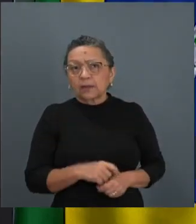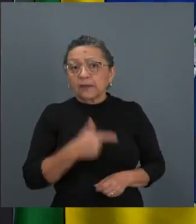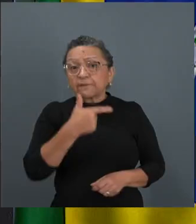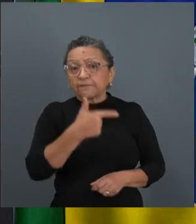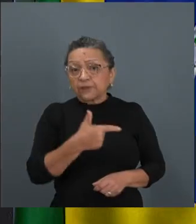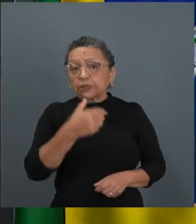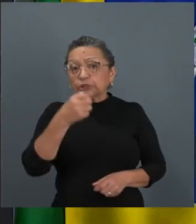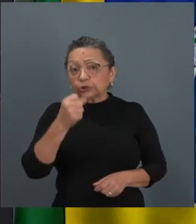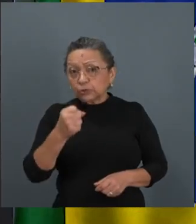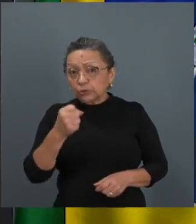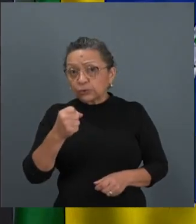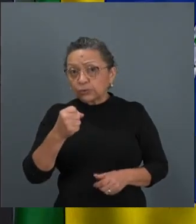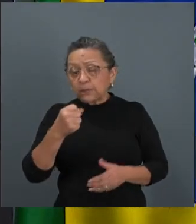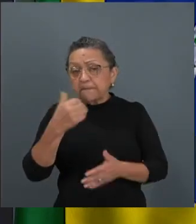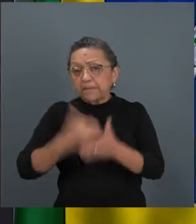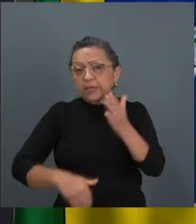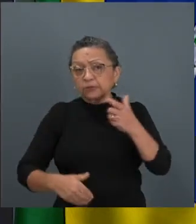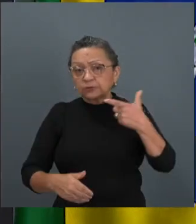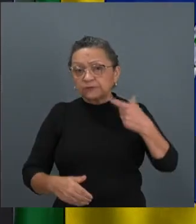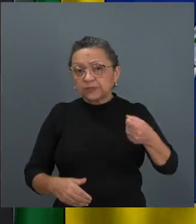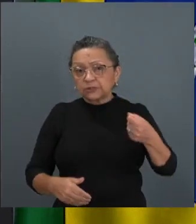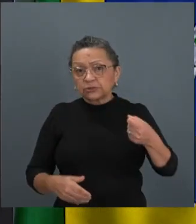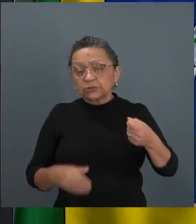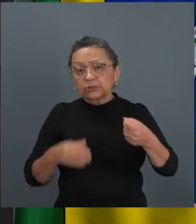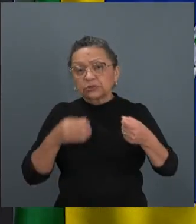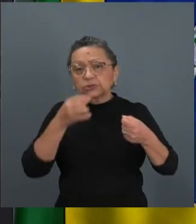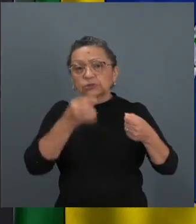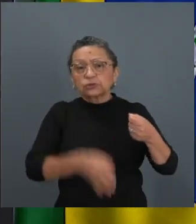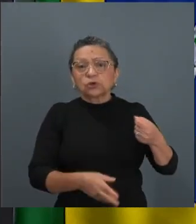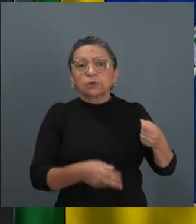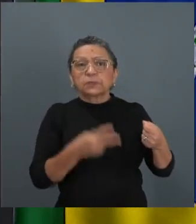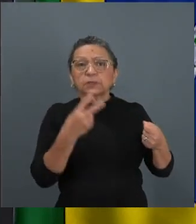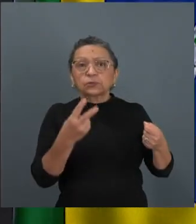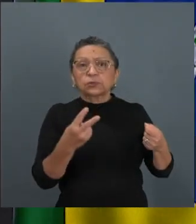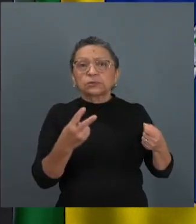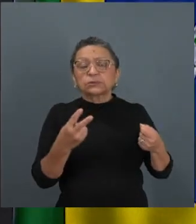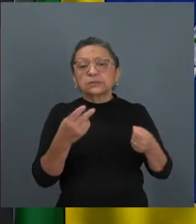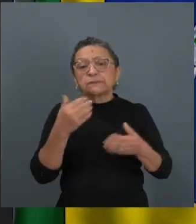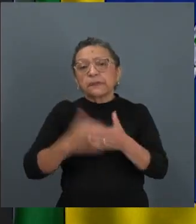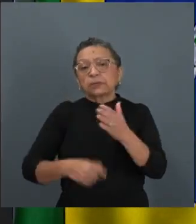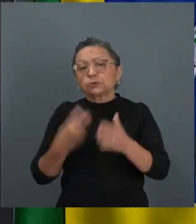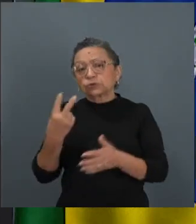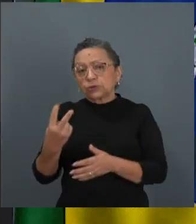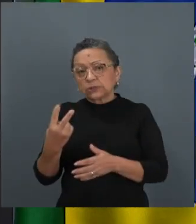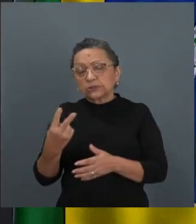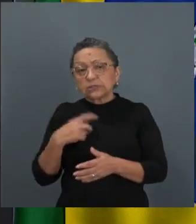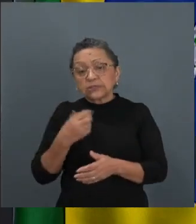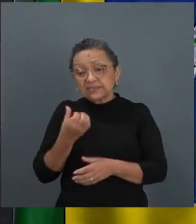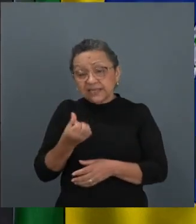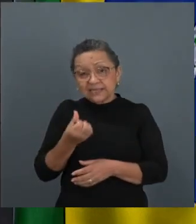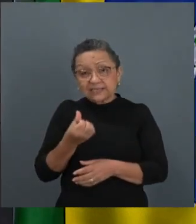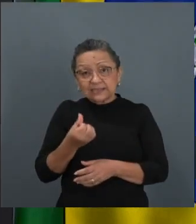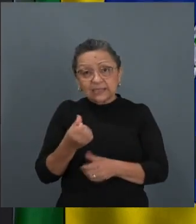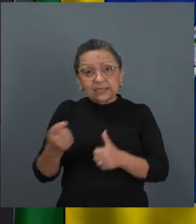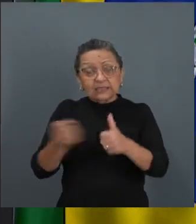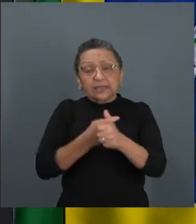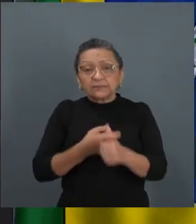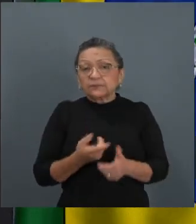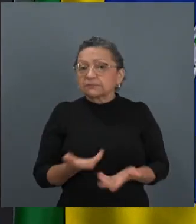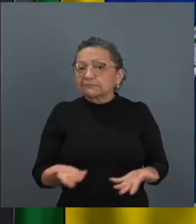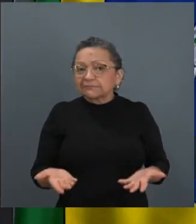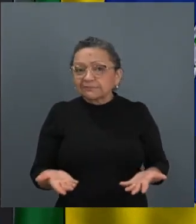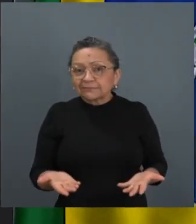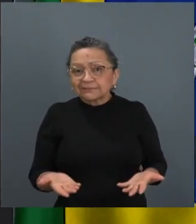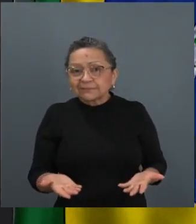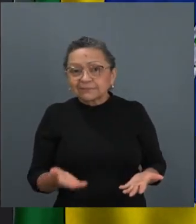28 menos 20, 2, tem 6 de déficit. Então o governo não está fazendo ajuste fiscal, está gastando